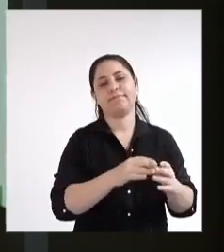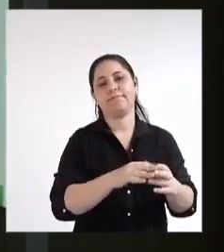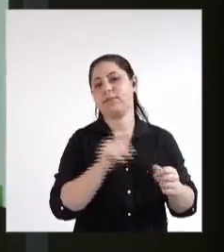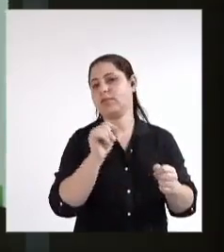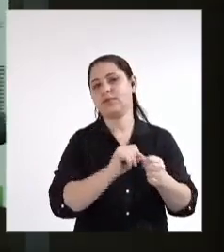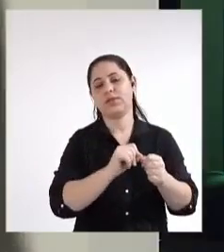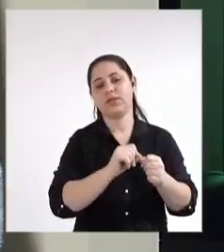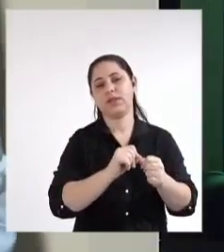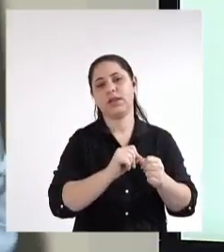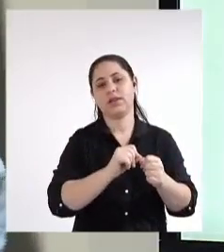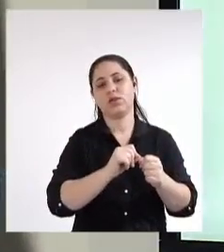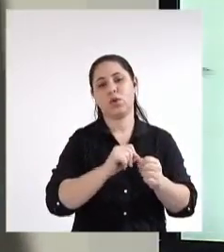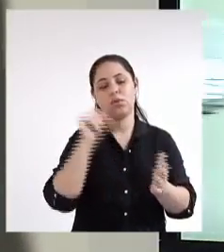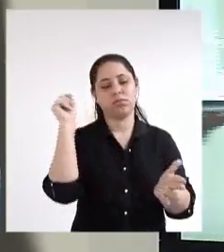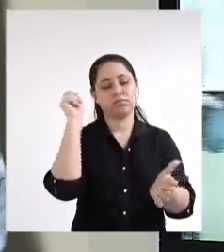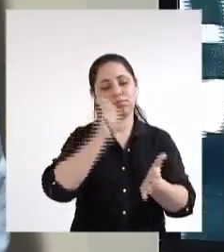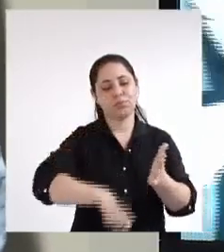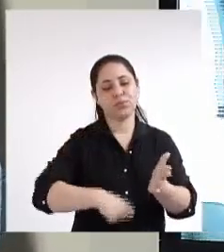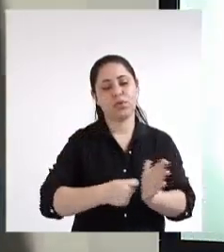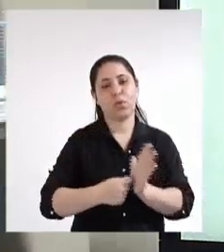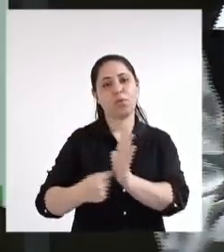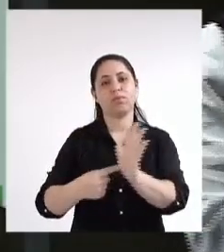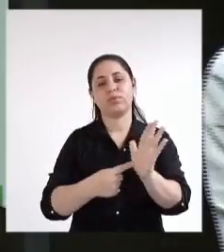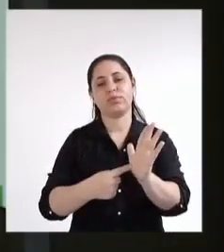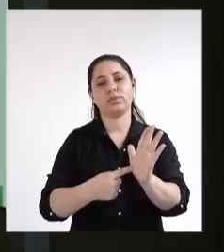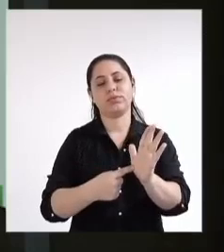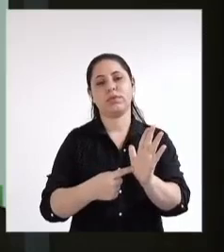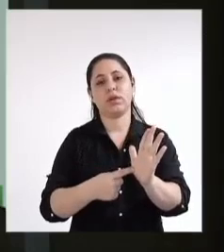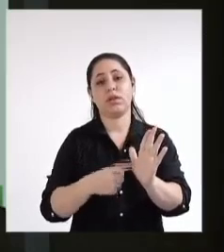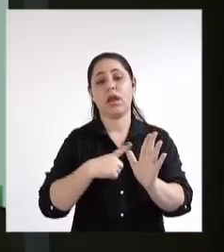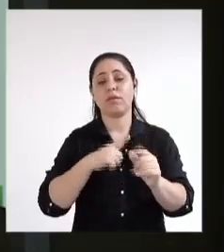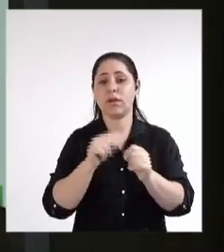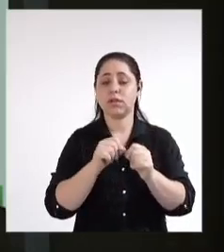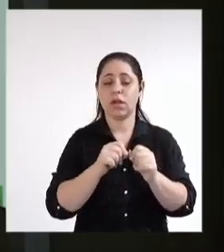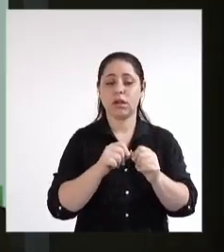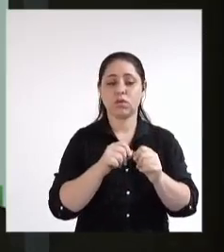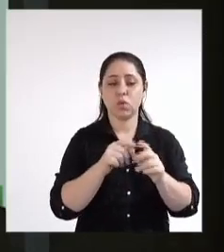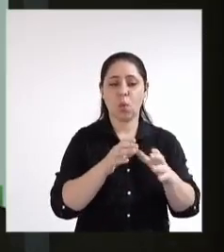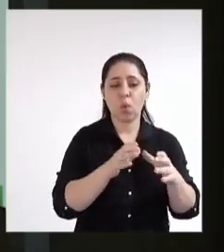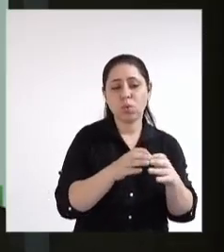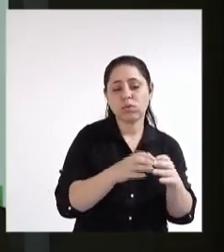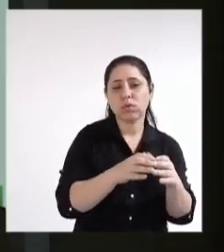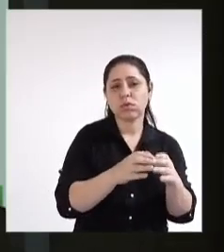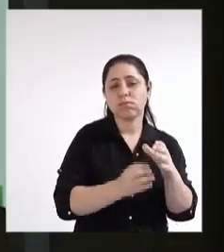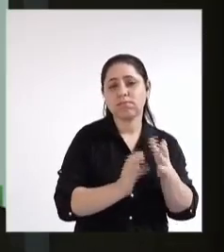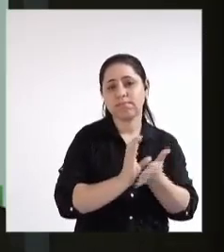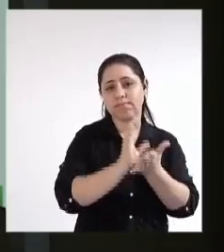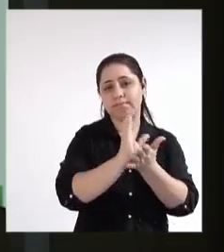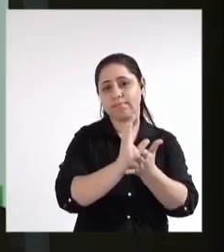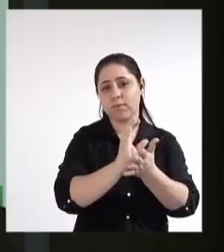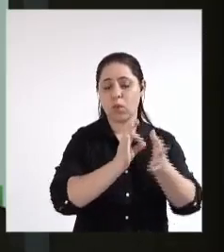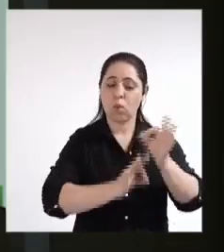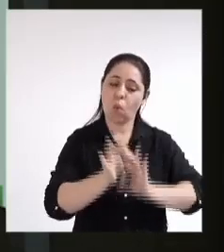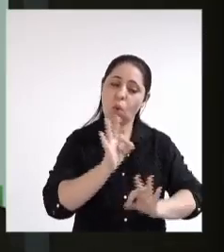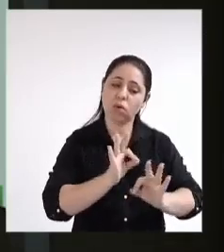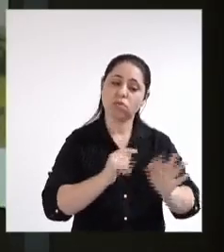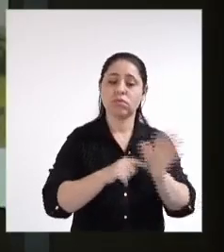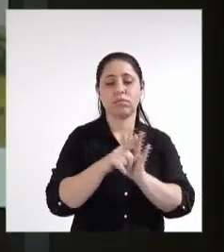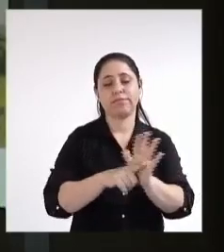foi feita a publicação dele tá e ele está em processo de reformulação esse conceito é um pouquinho do que foi feito nesse período